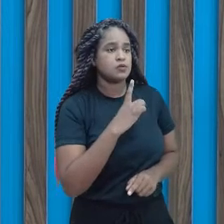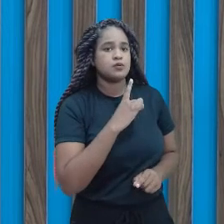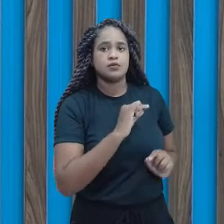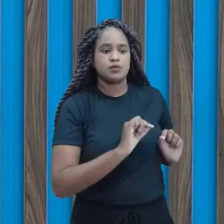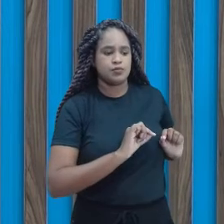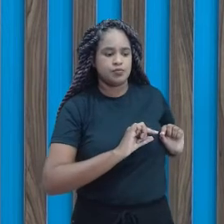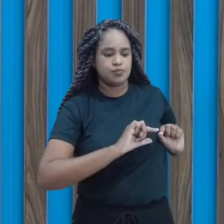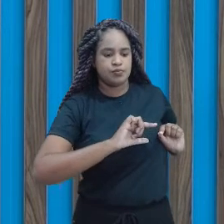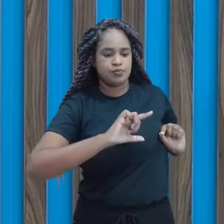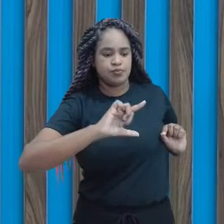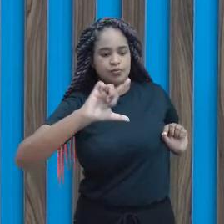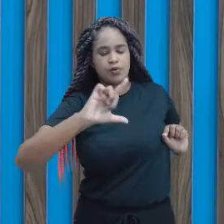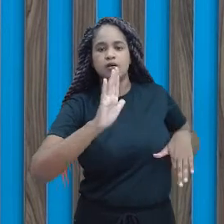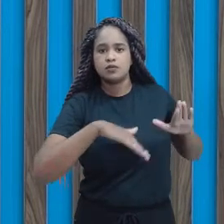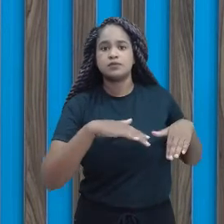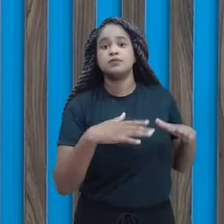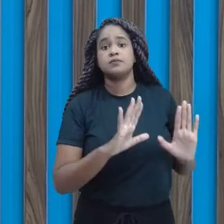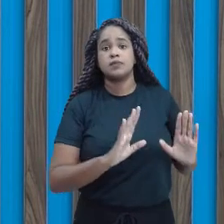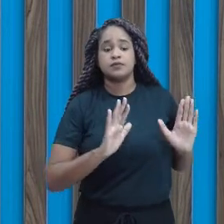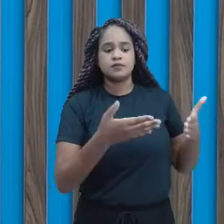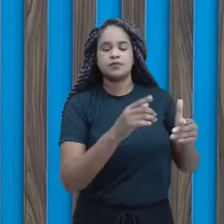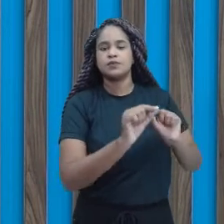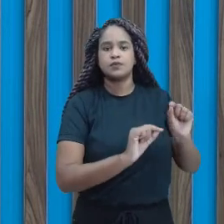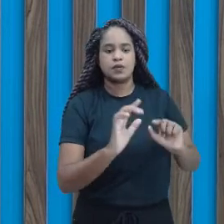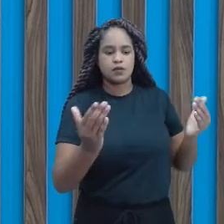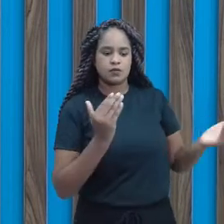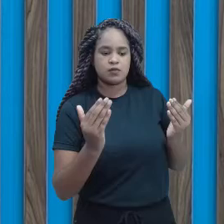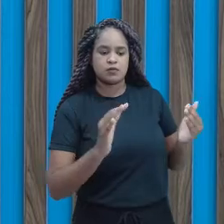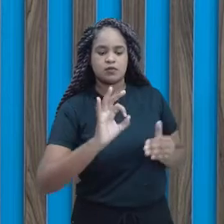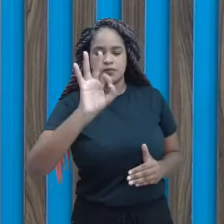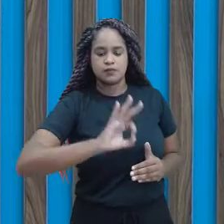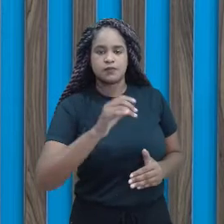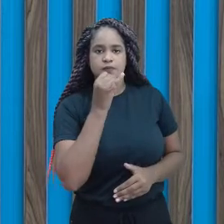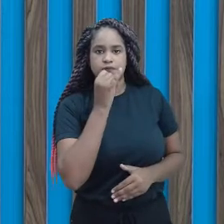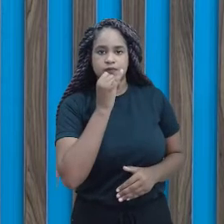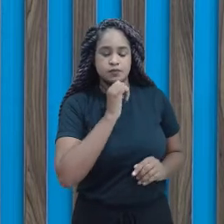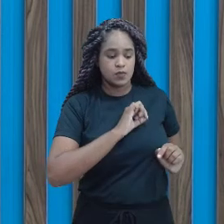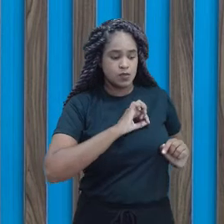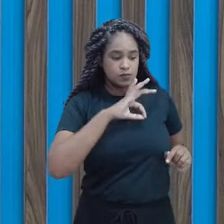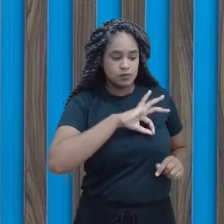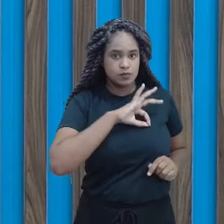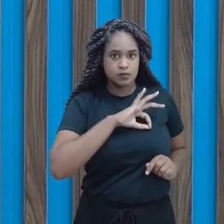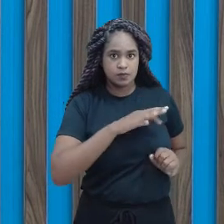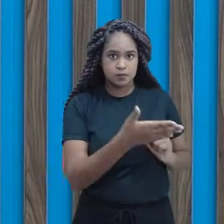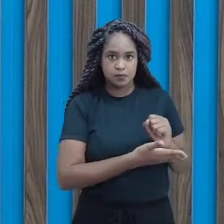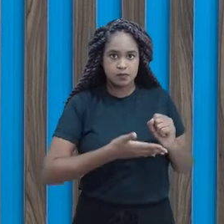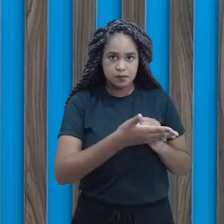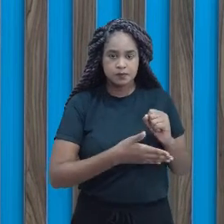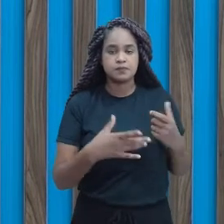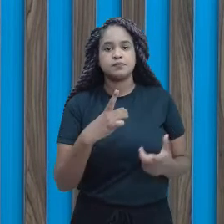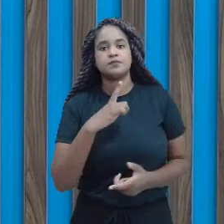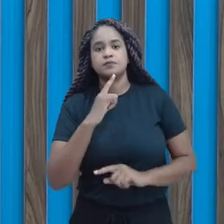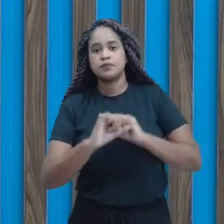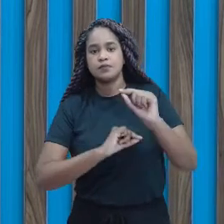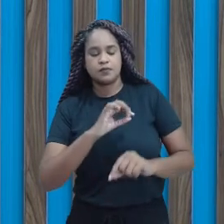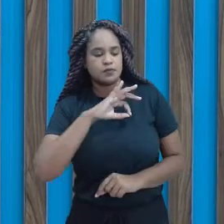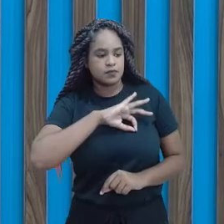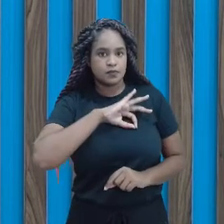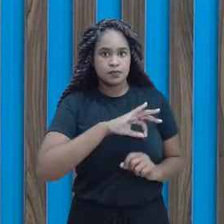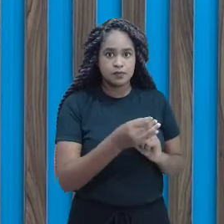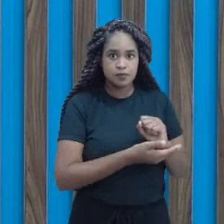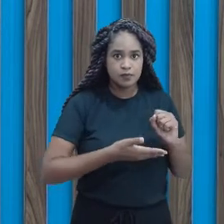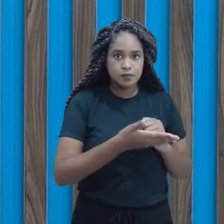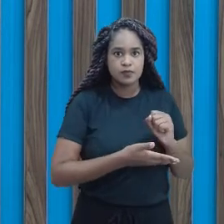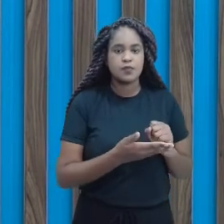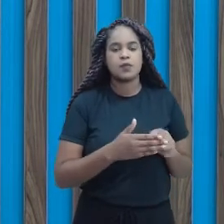em relação ao percentual, certo? Quando a gente pega o salário mínimo, por exemplo, e a gente vê aí, o salário mínimo ele